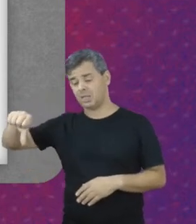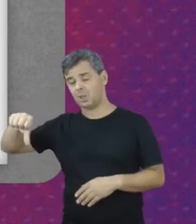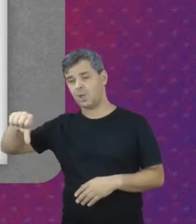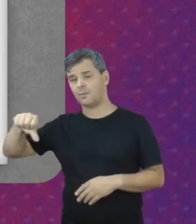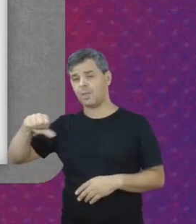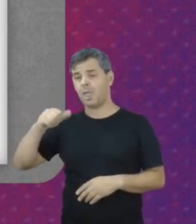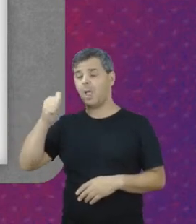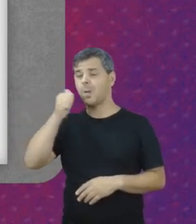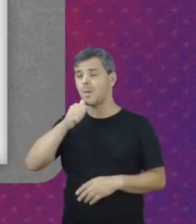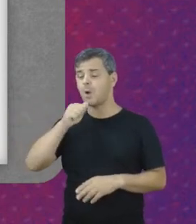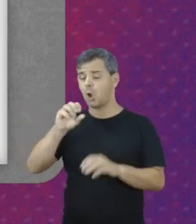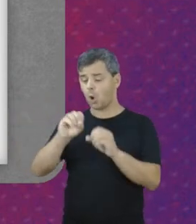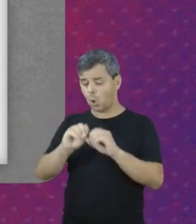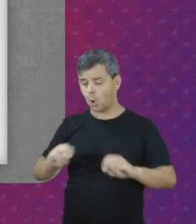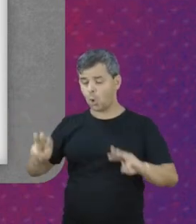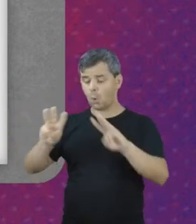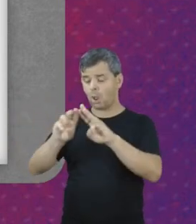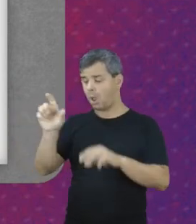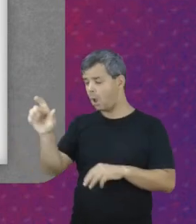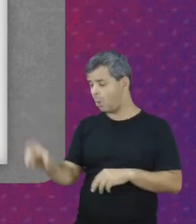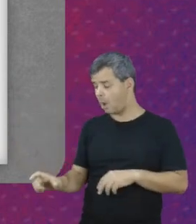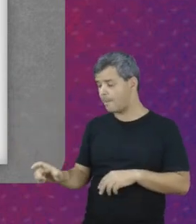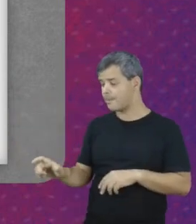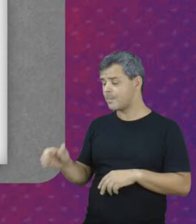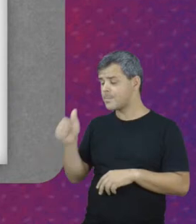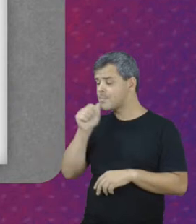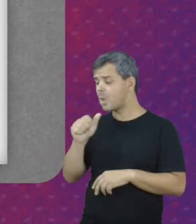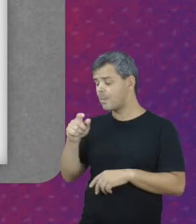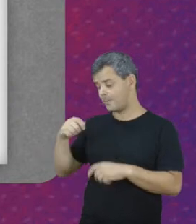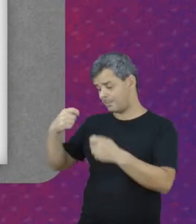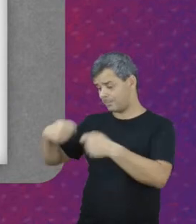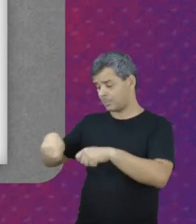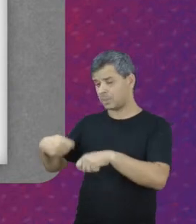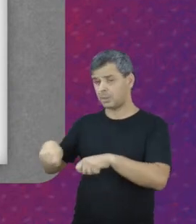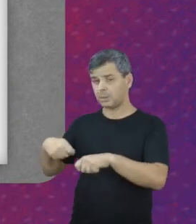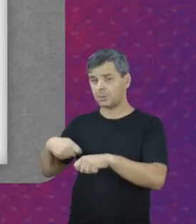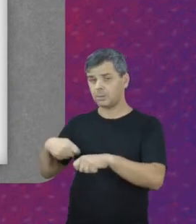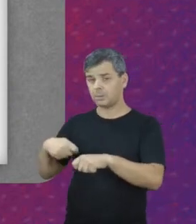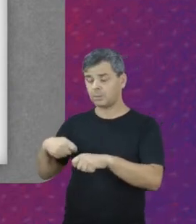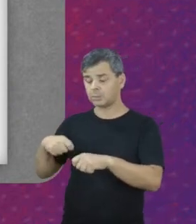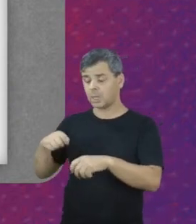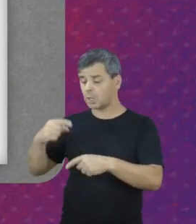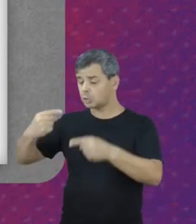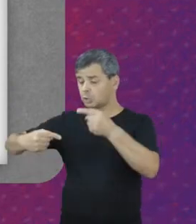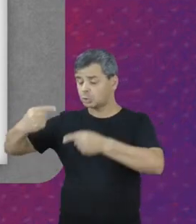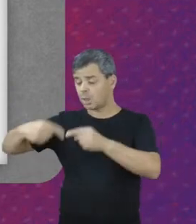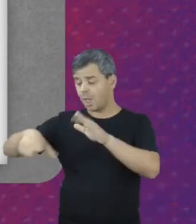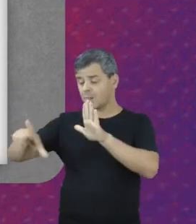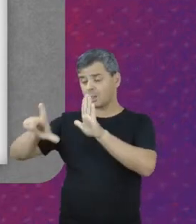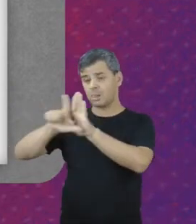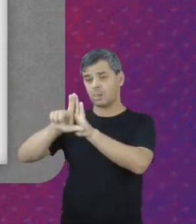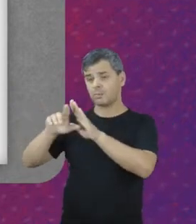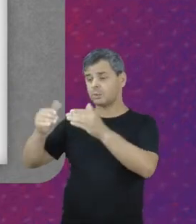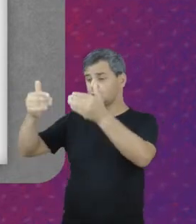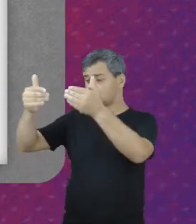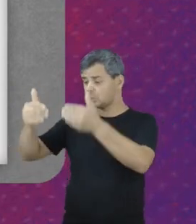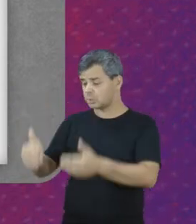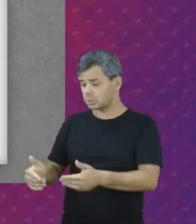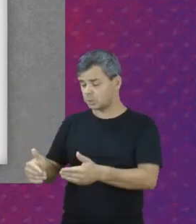a mulher como uma pessoa que precisava, né, de ser discutida as leis diante